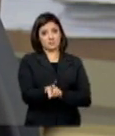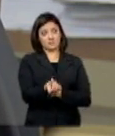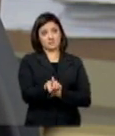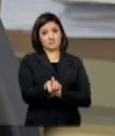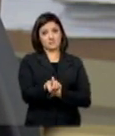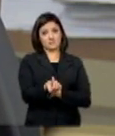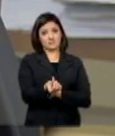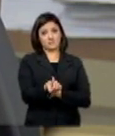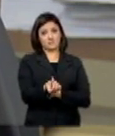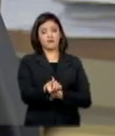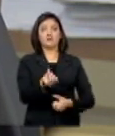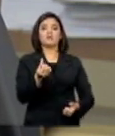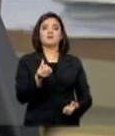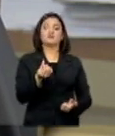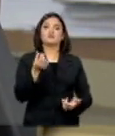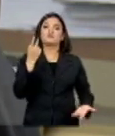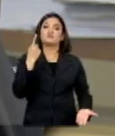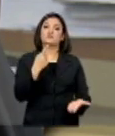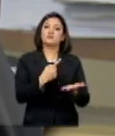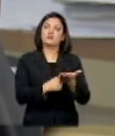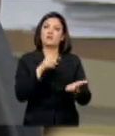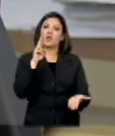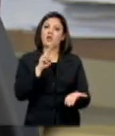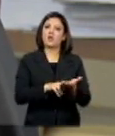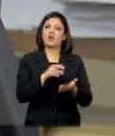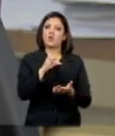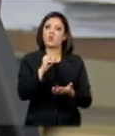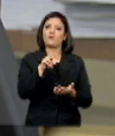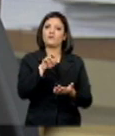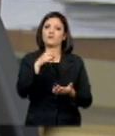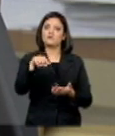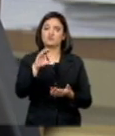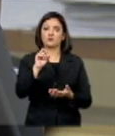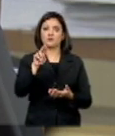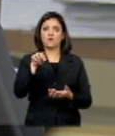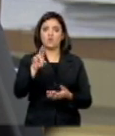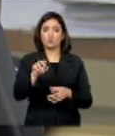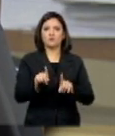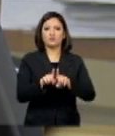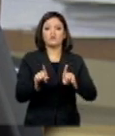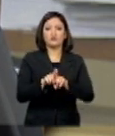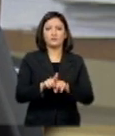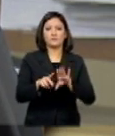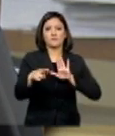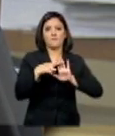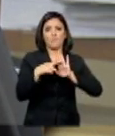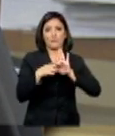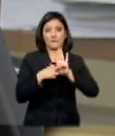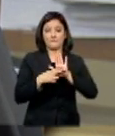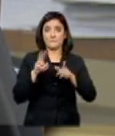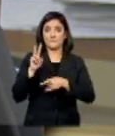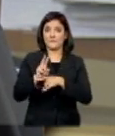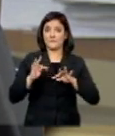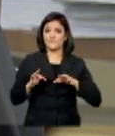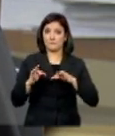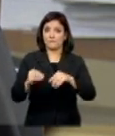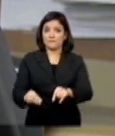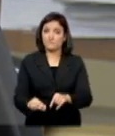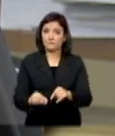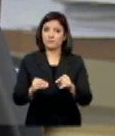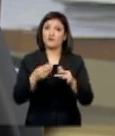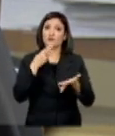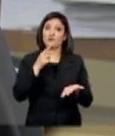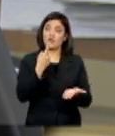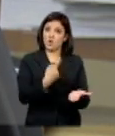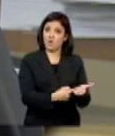menores da onu a norma de proteção integral estabelecido no artigo 19 da convenção americana de direitos humanos e as